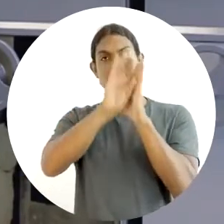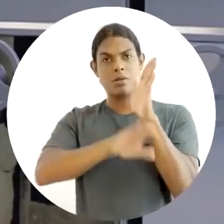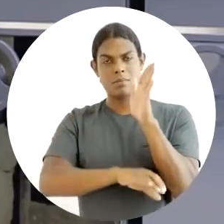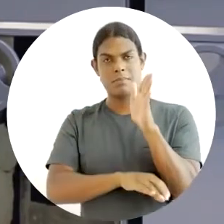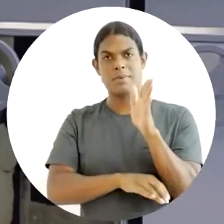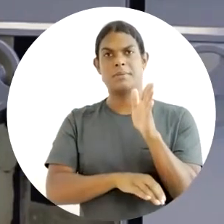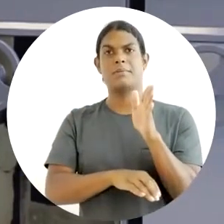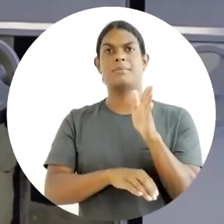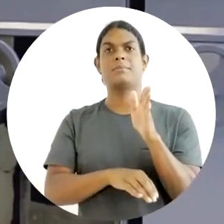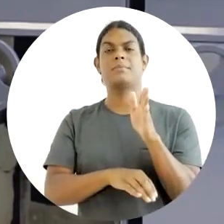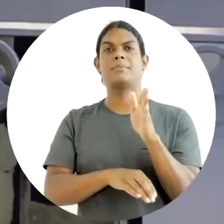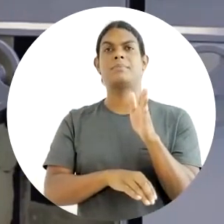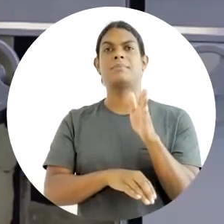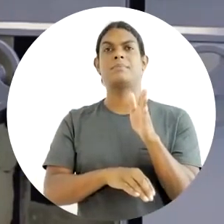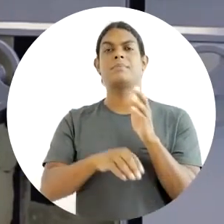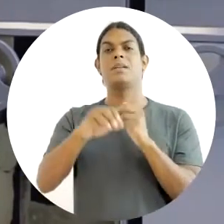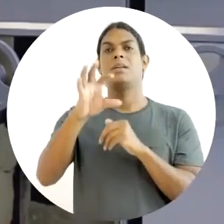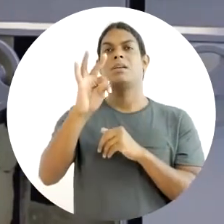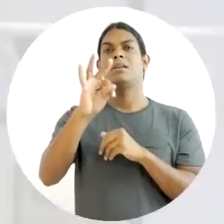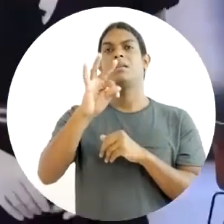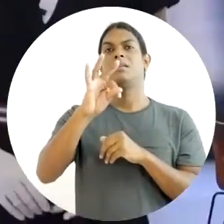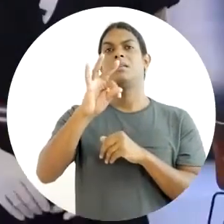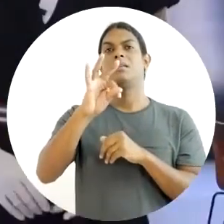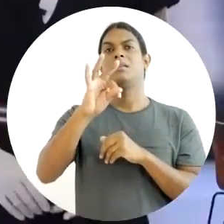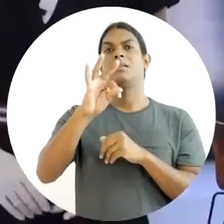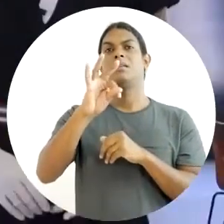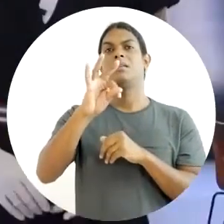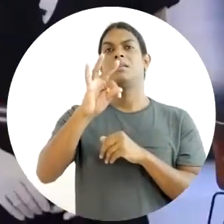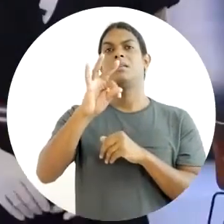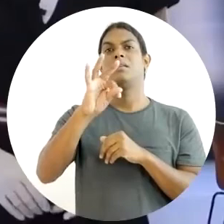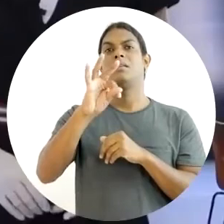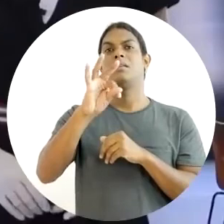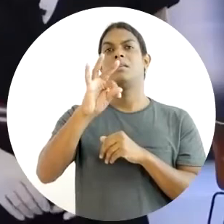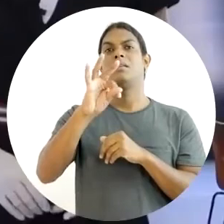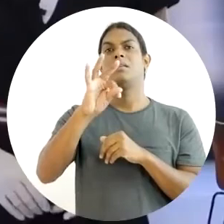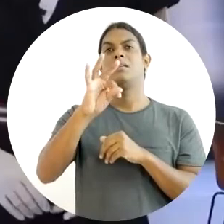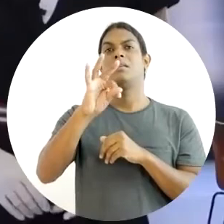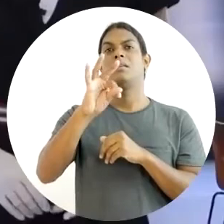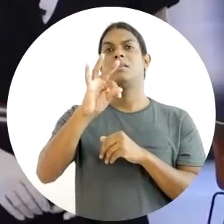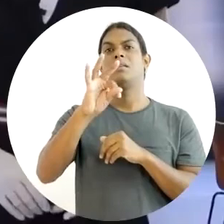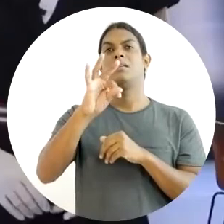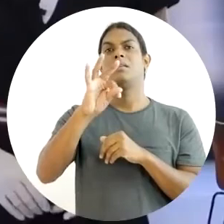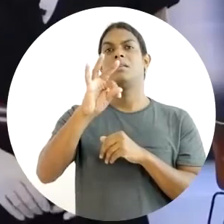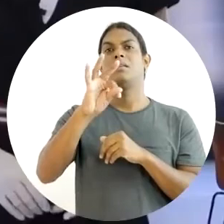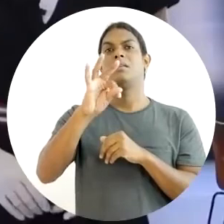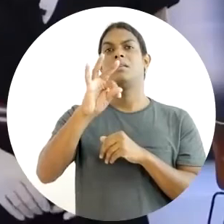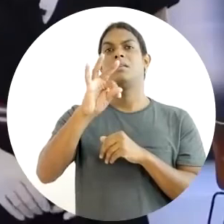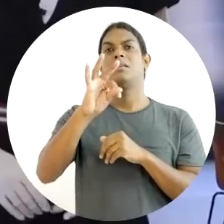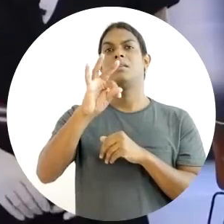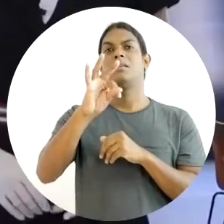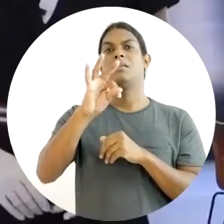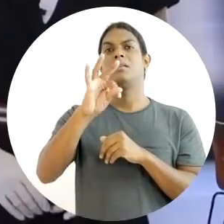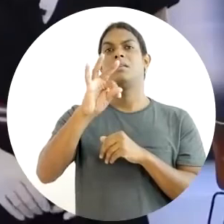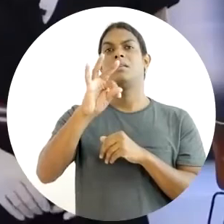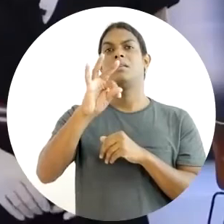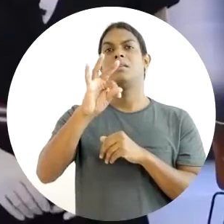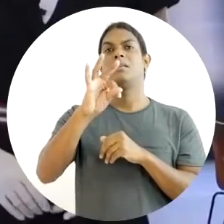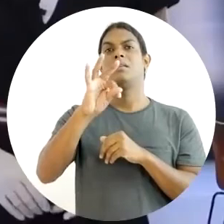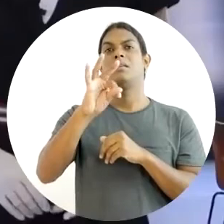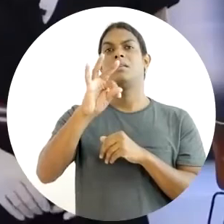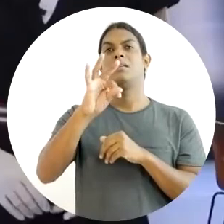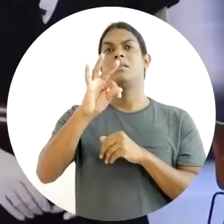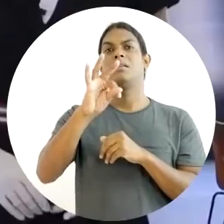referente à tipologia. Professora fala com uma imagem de fundo, planta da cidade